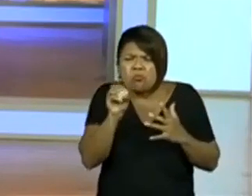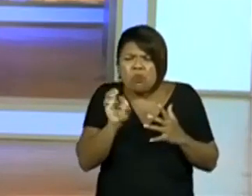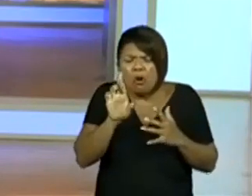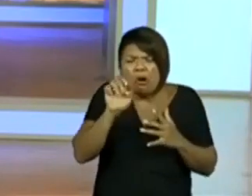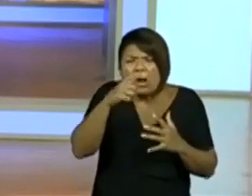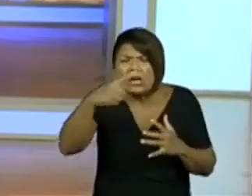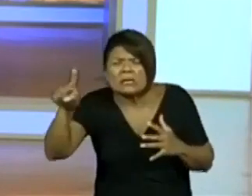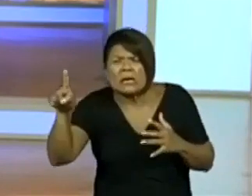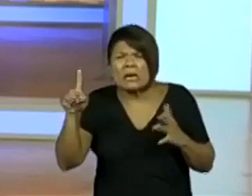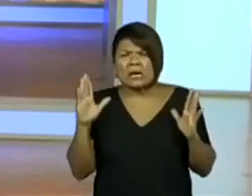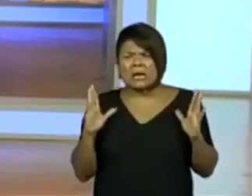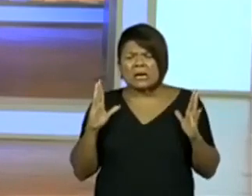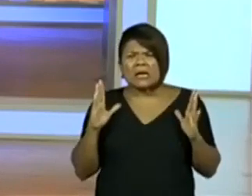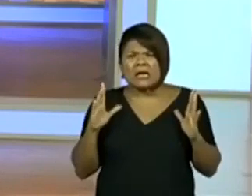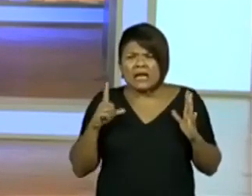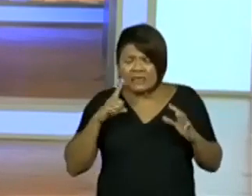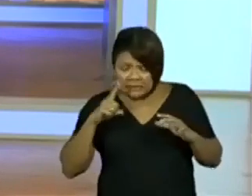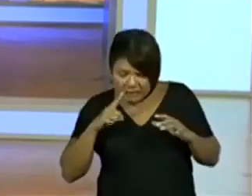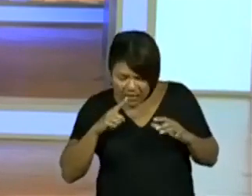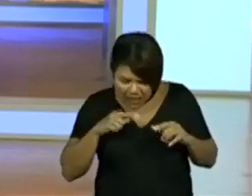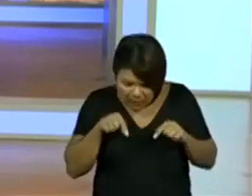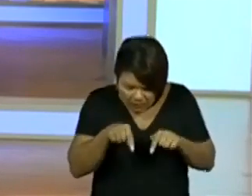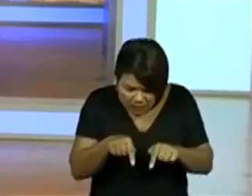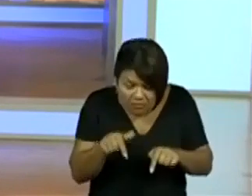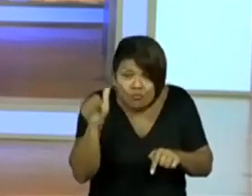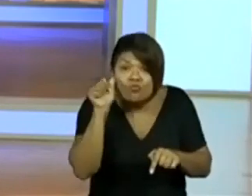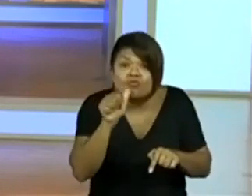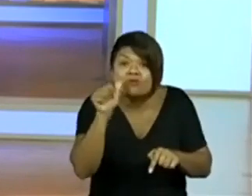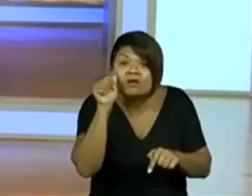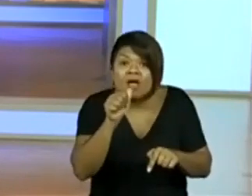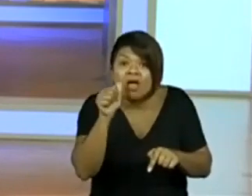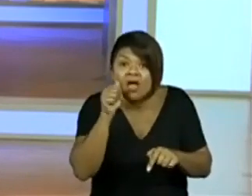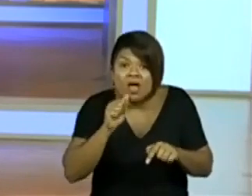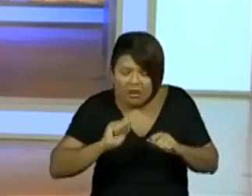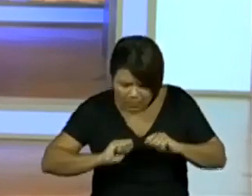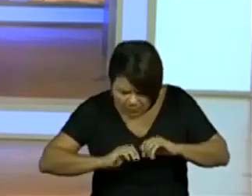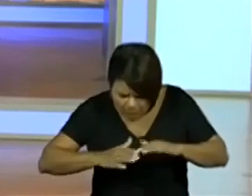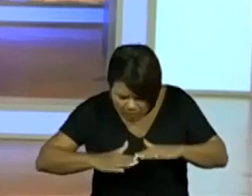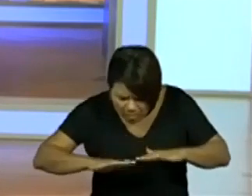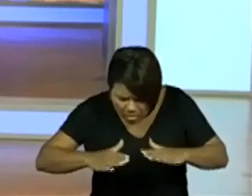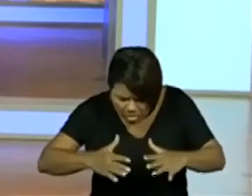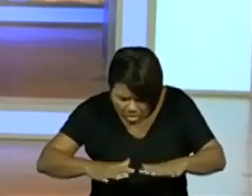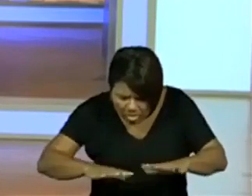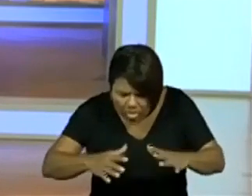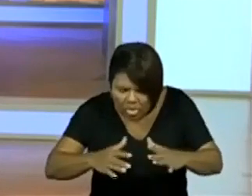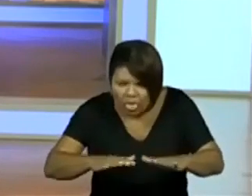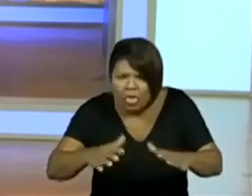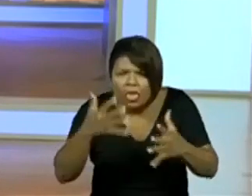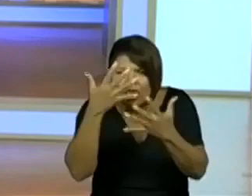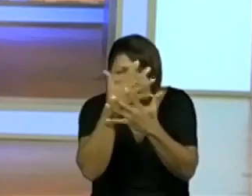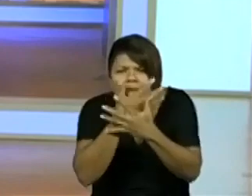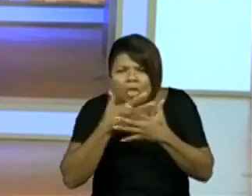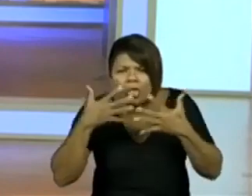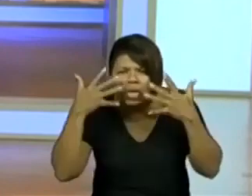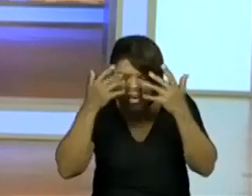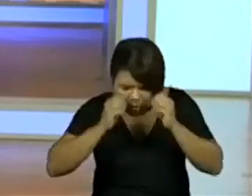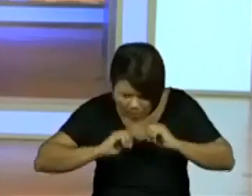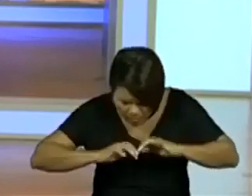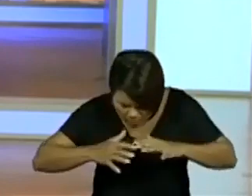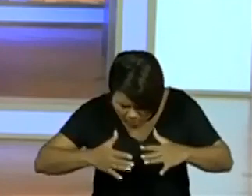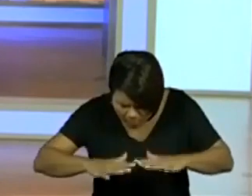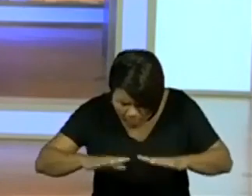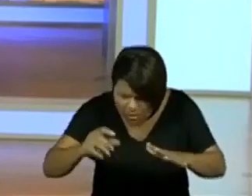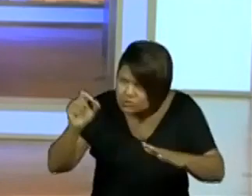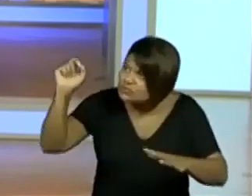Ela veio emergindo das águas, transparente. E aos poucos, o sol